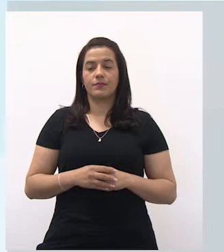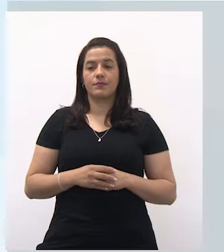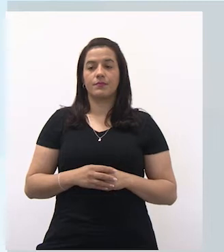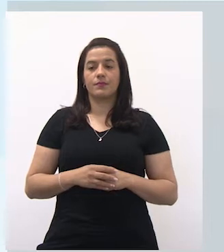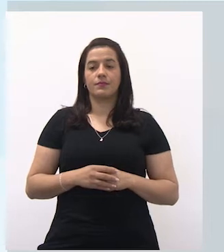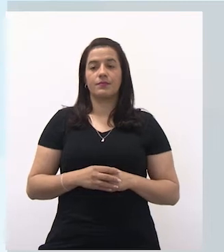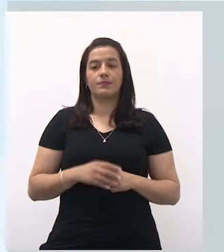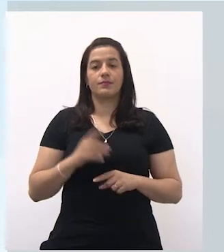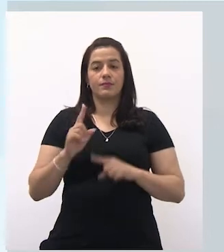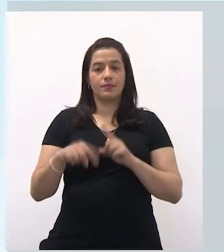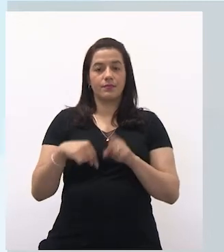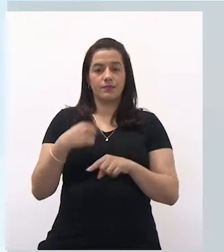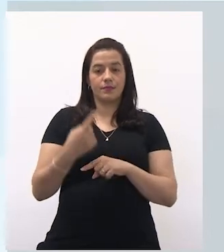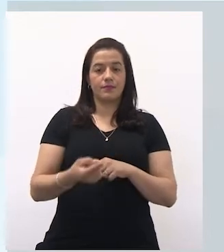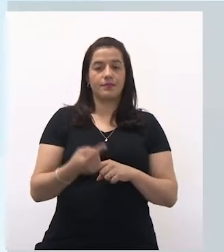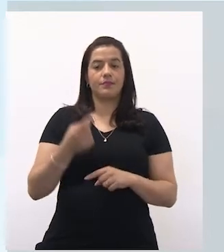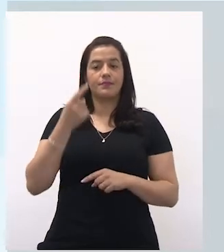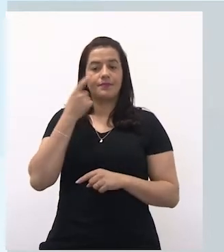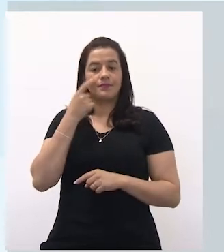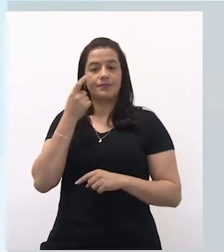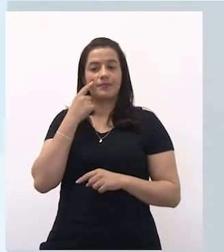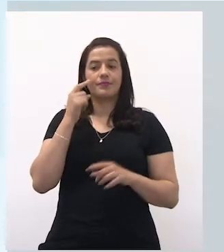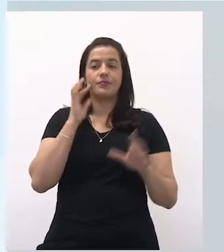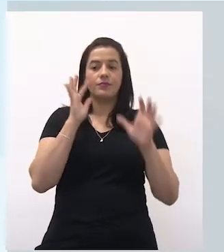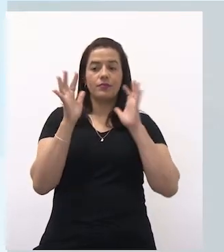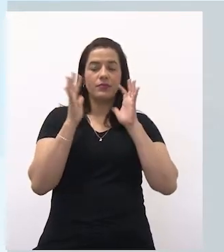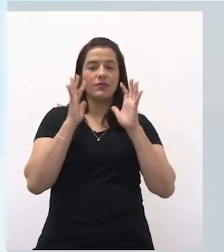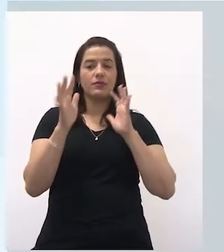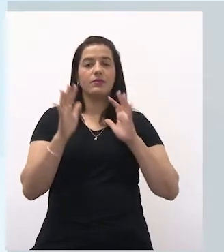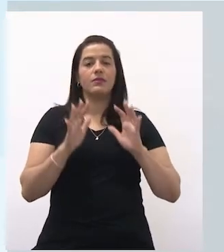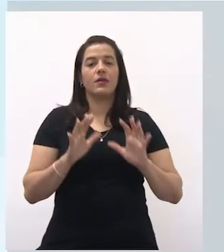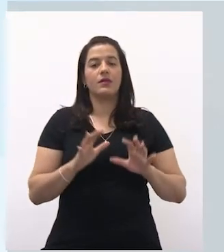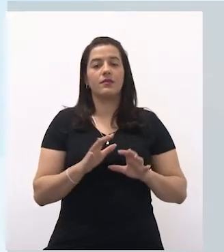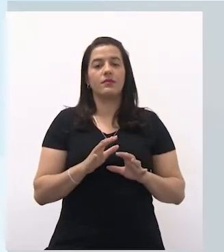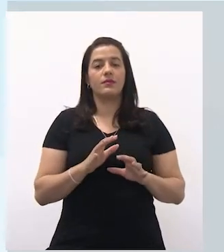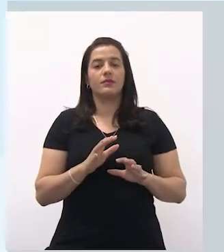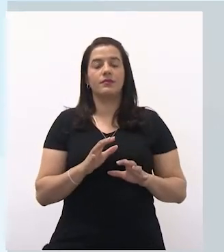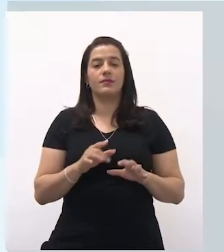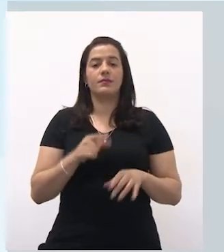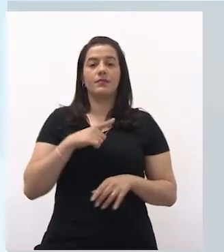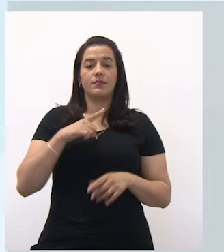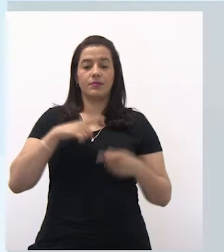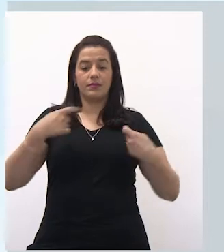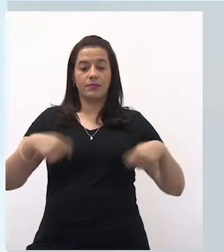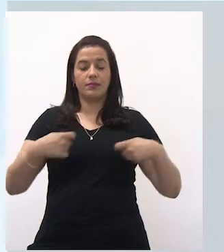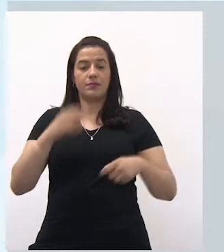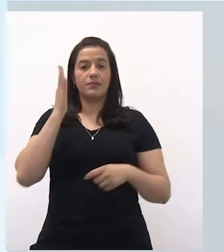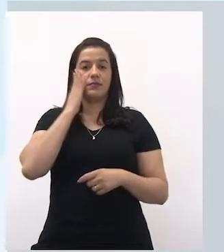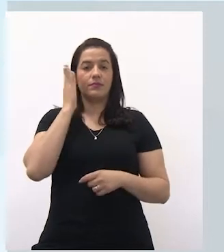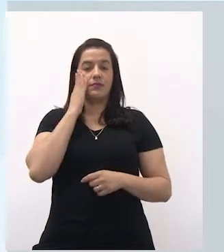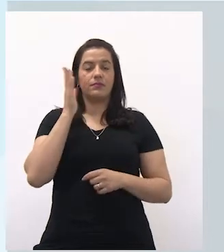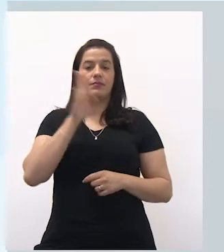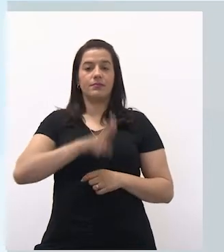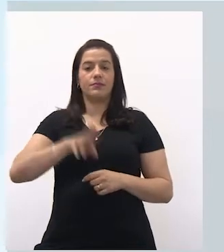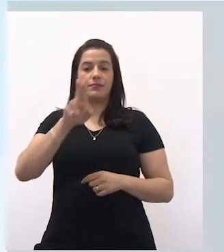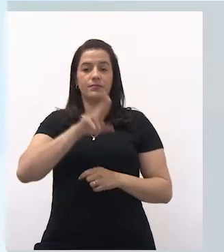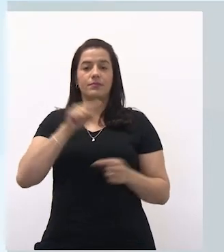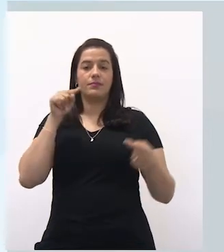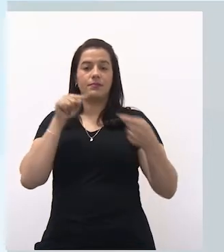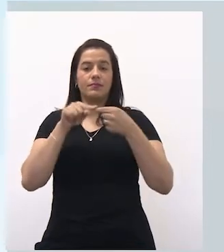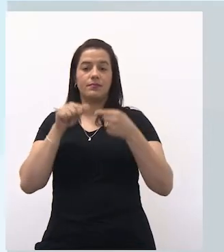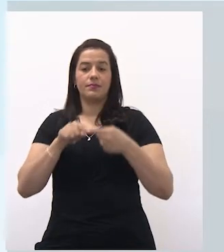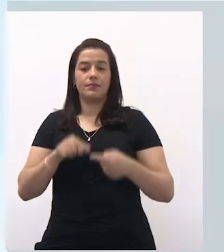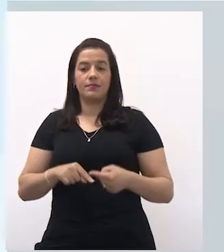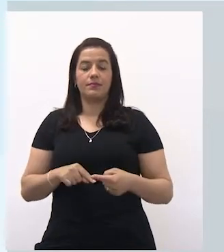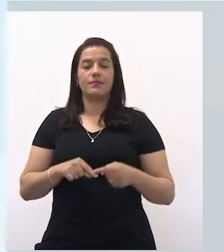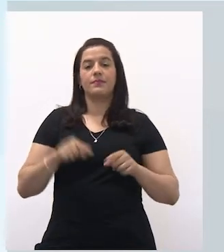Depois, eu tenho que, além de eu reconhecer e entender, eu tenho que saber usar, saber aplicar. Quando eu vou para o